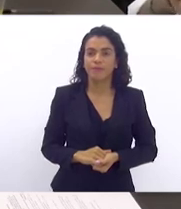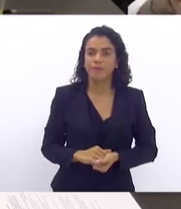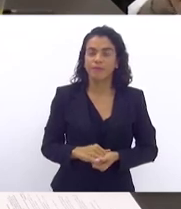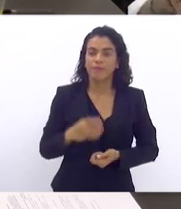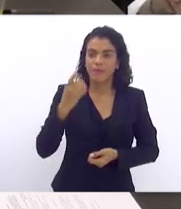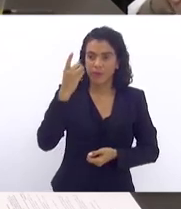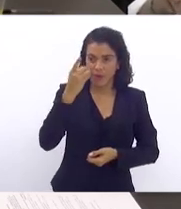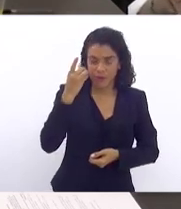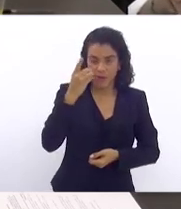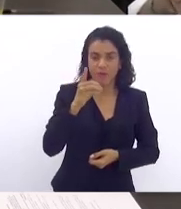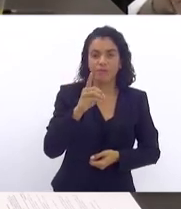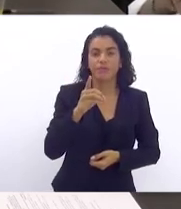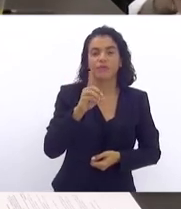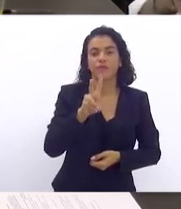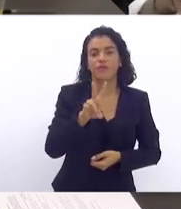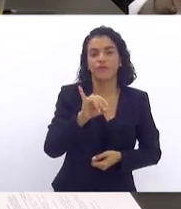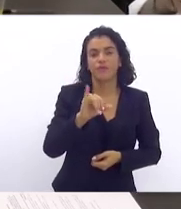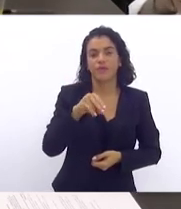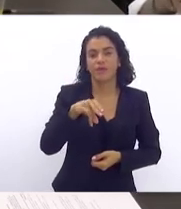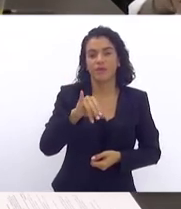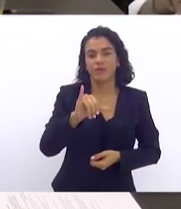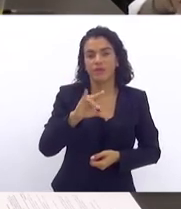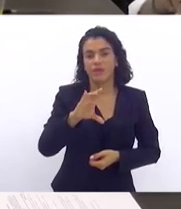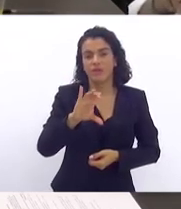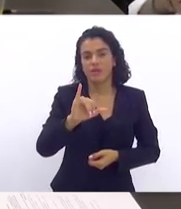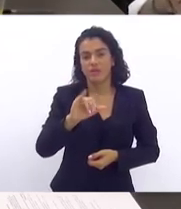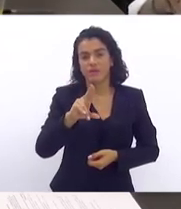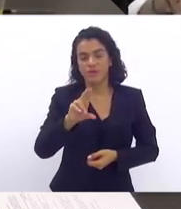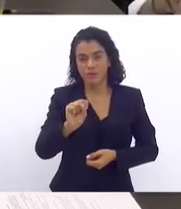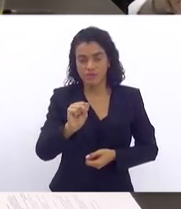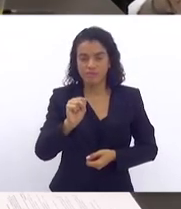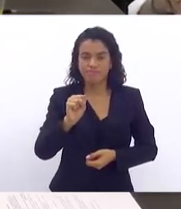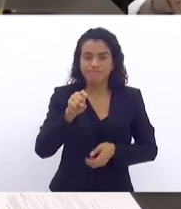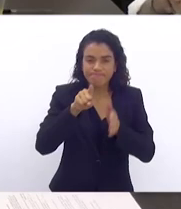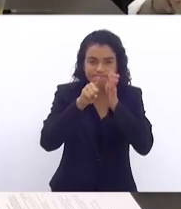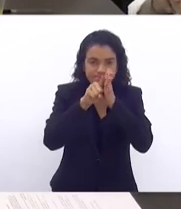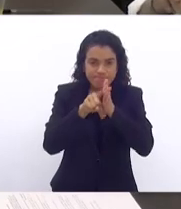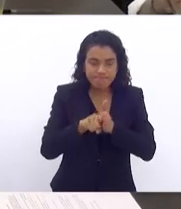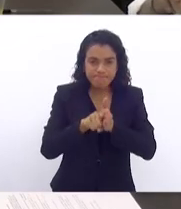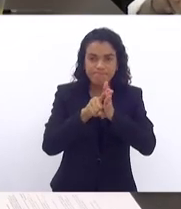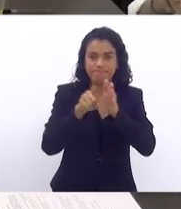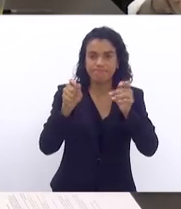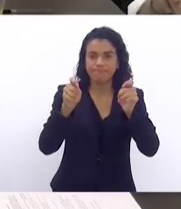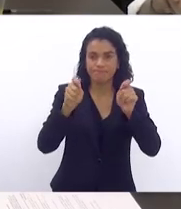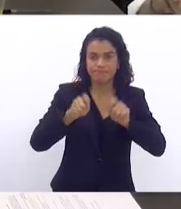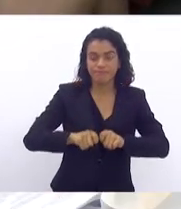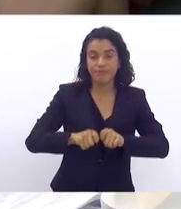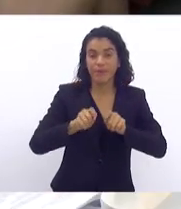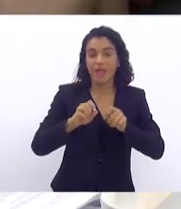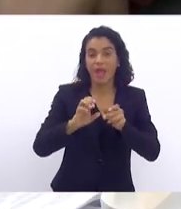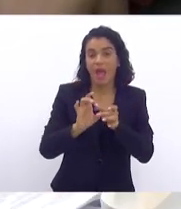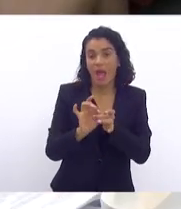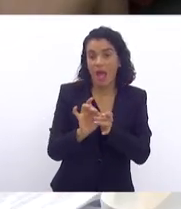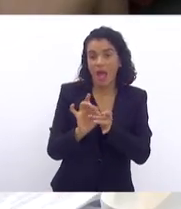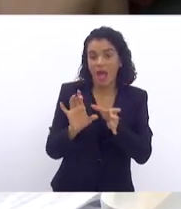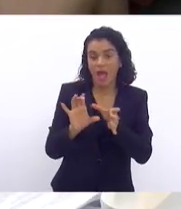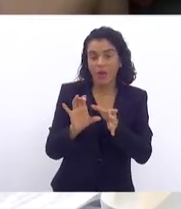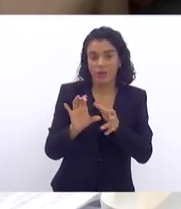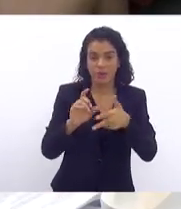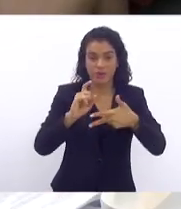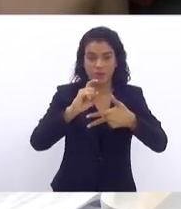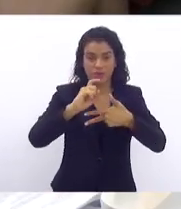Deputado Vinícius Cozzolino, examina a possibilidade de autorizar o